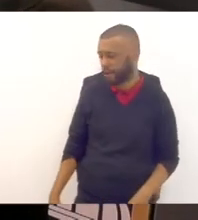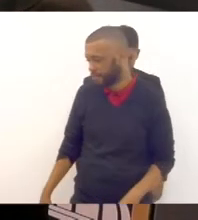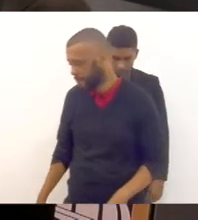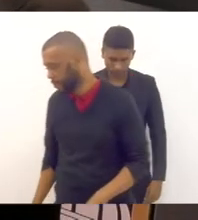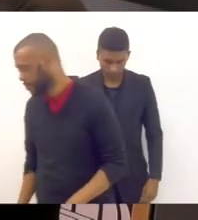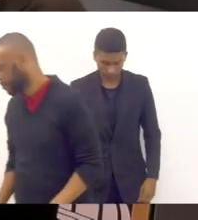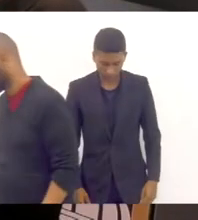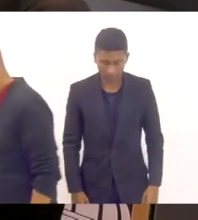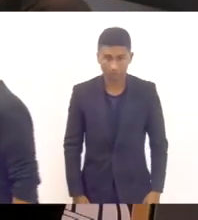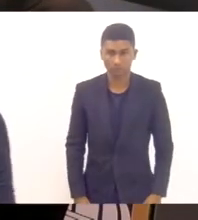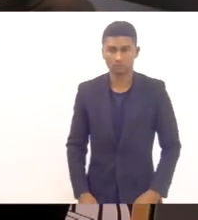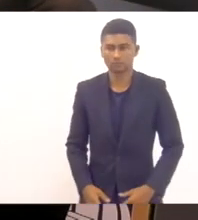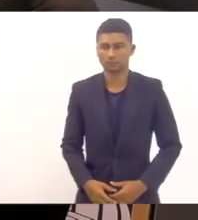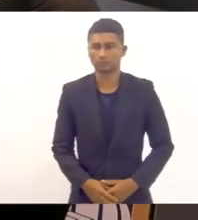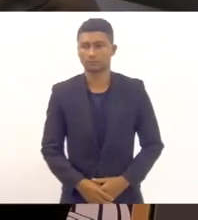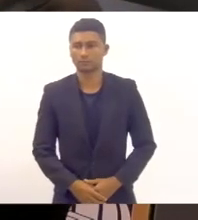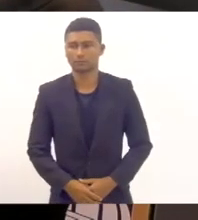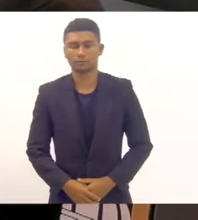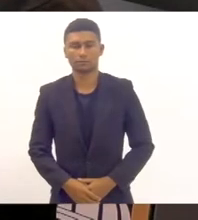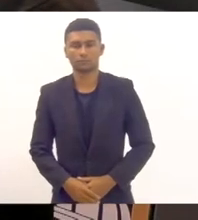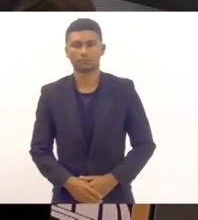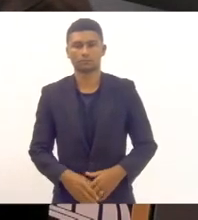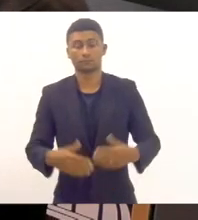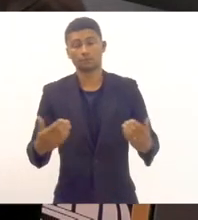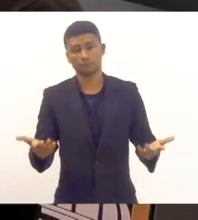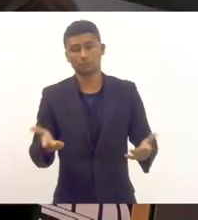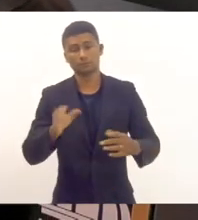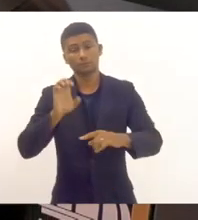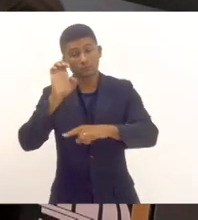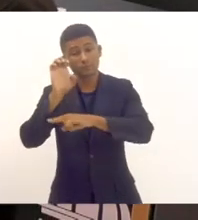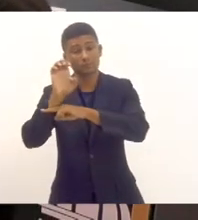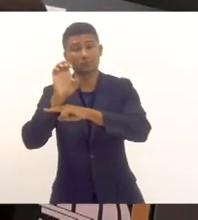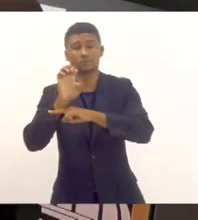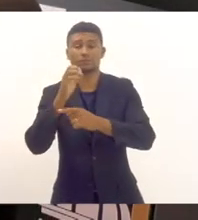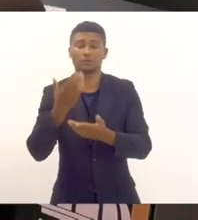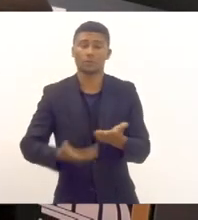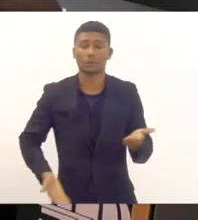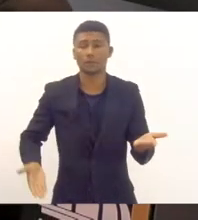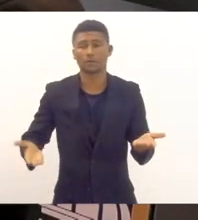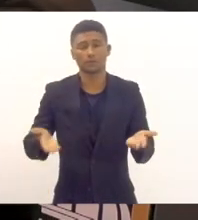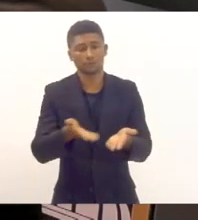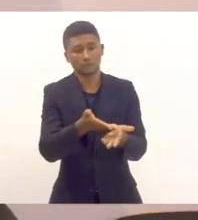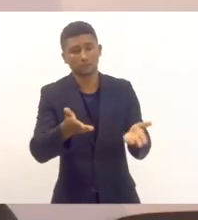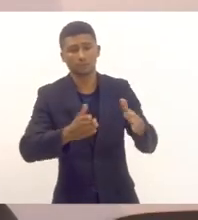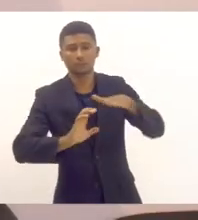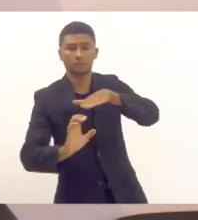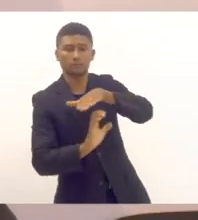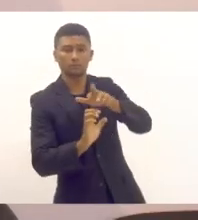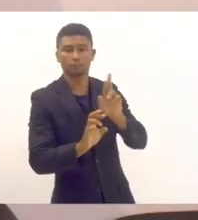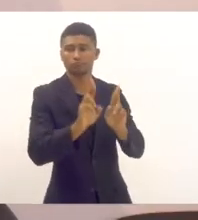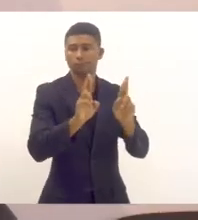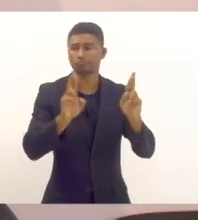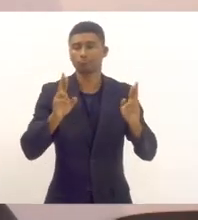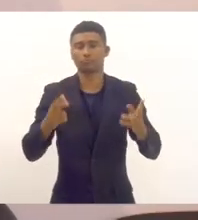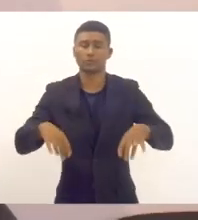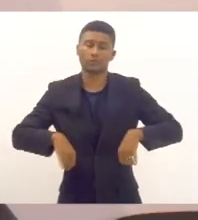Estado perde, o quanto o empresário é sacrificado? Muita